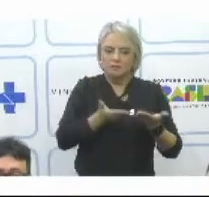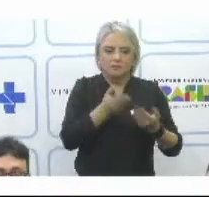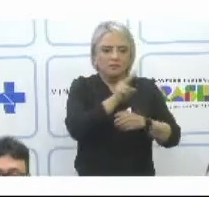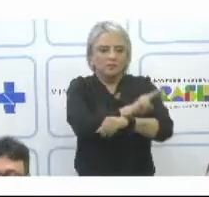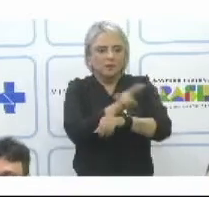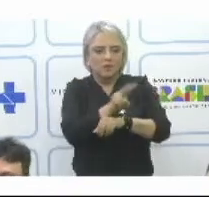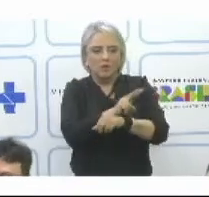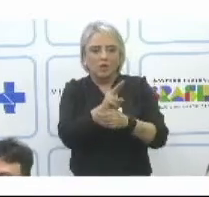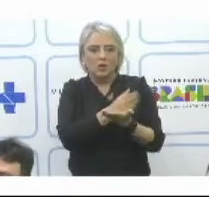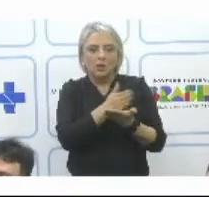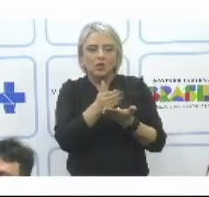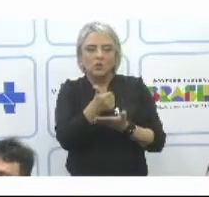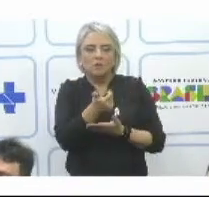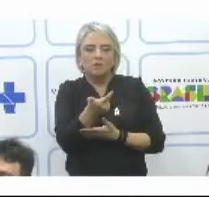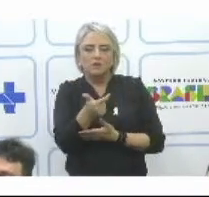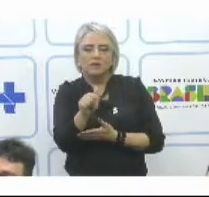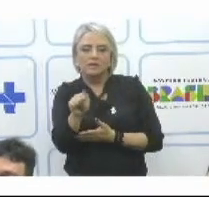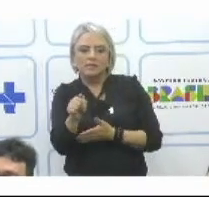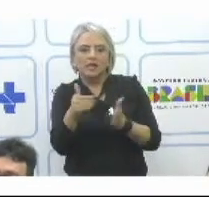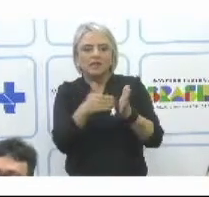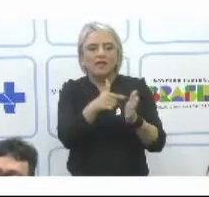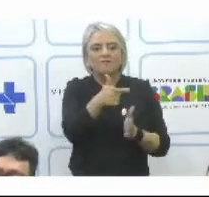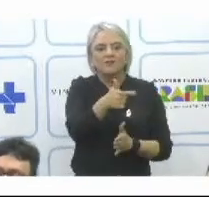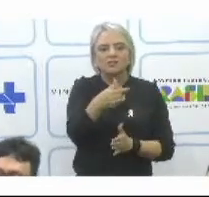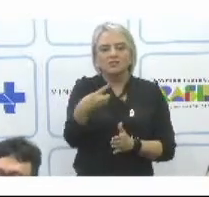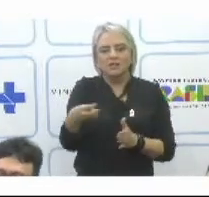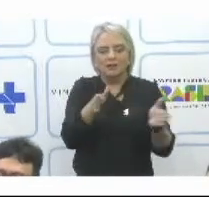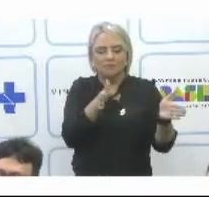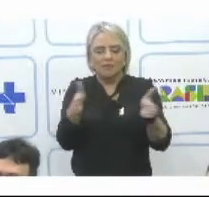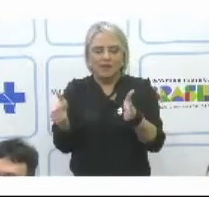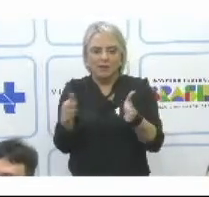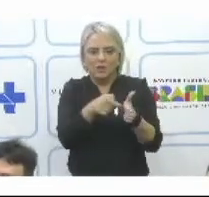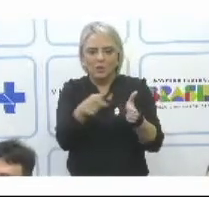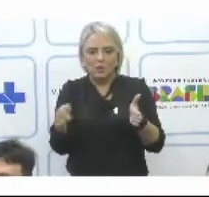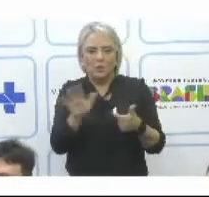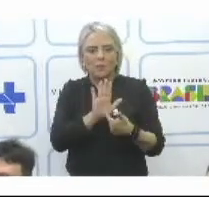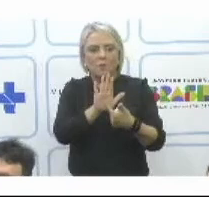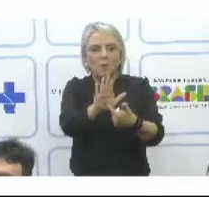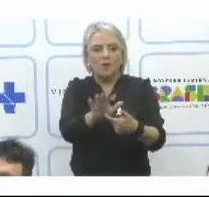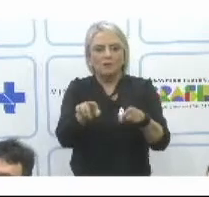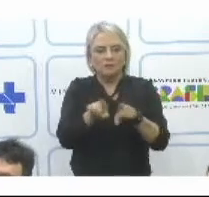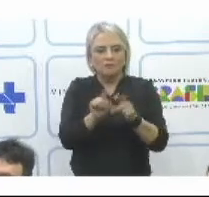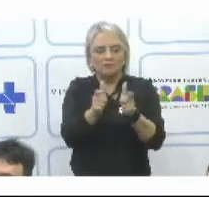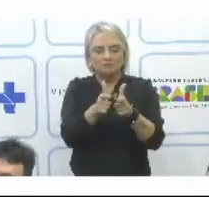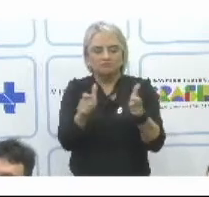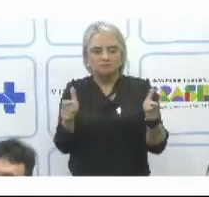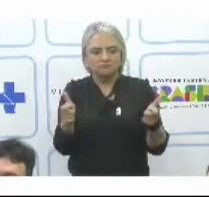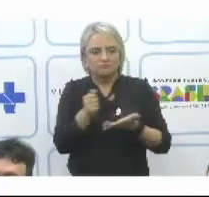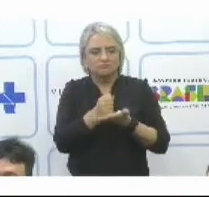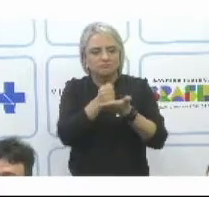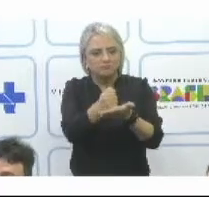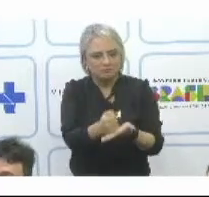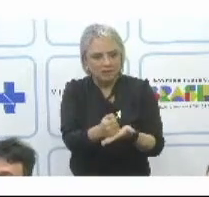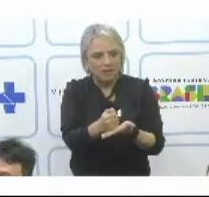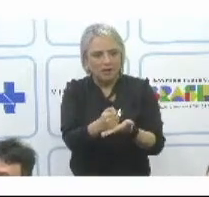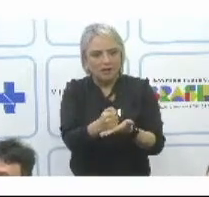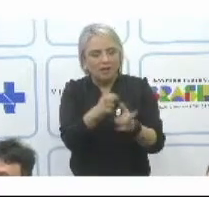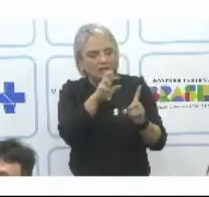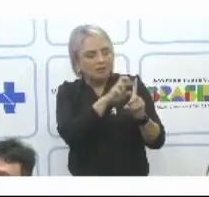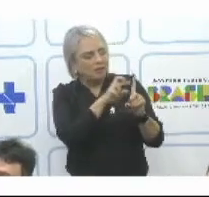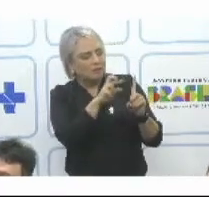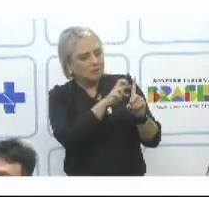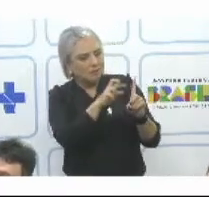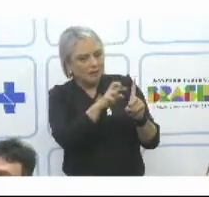monitoramento desde 2017 até 2023, né, que mostra, né, também essa ampliação da oferta, tanto na atenção